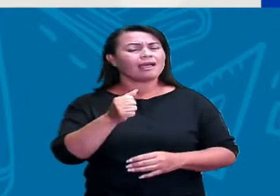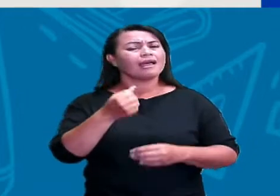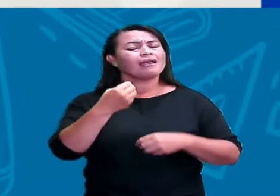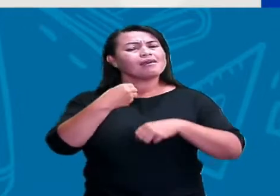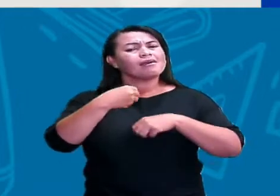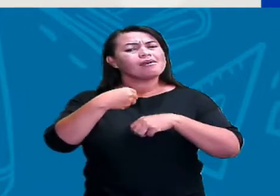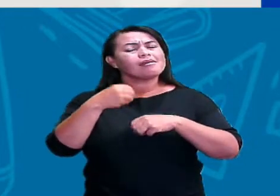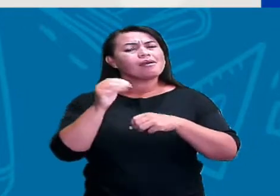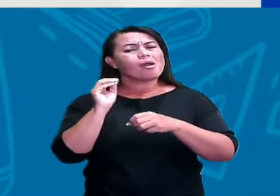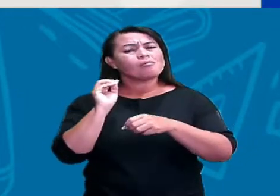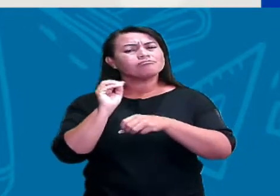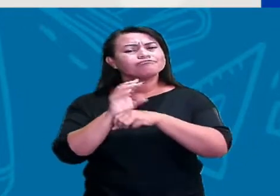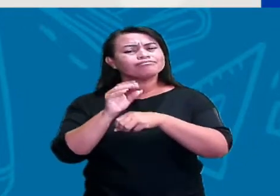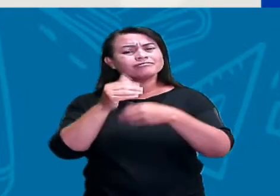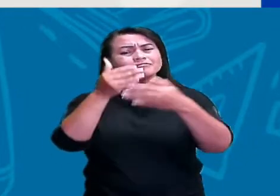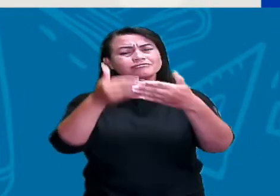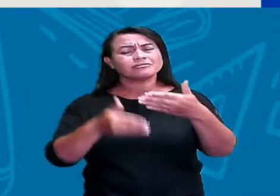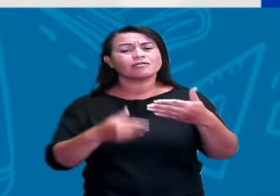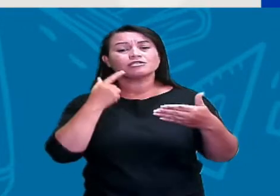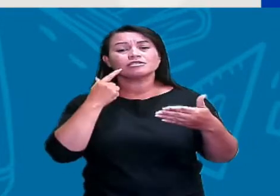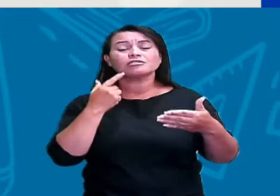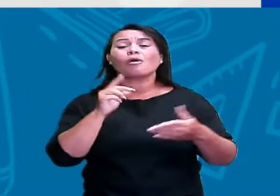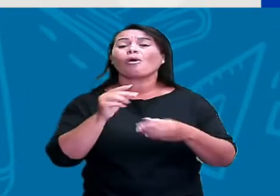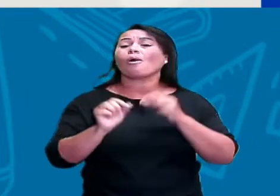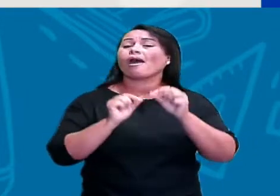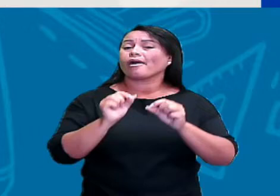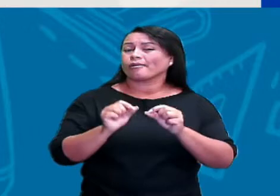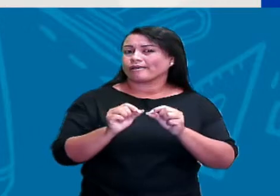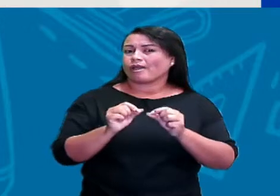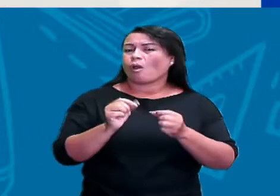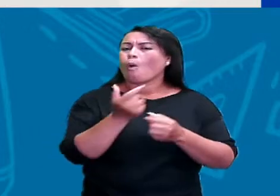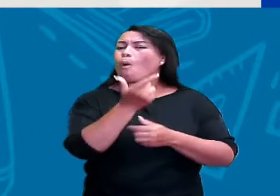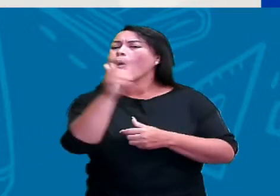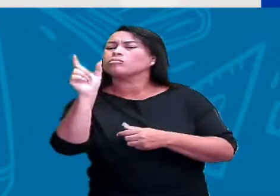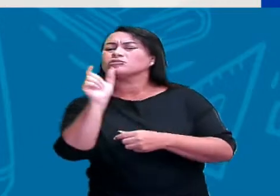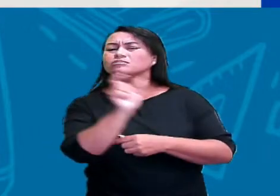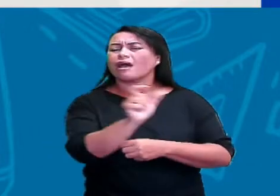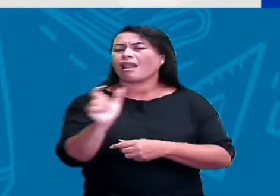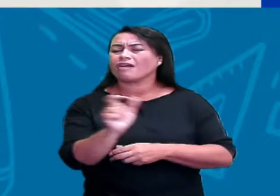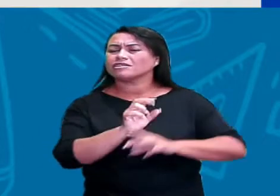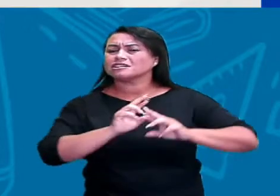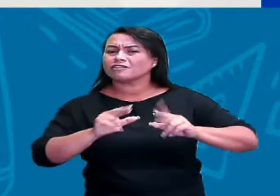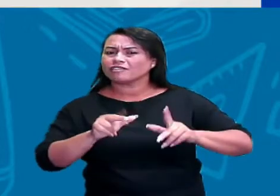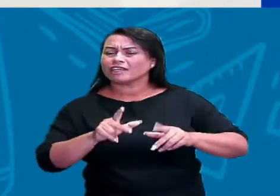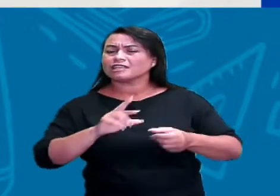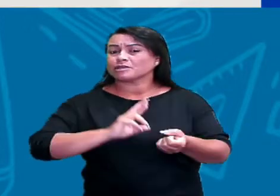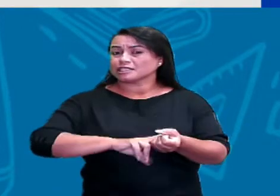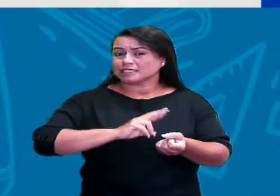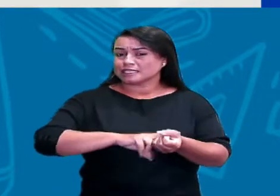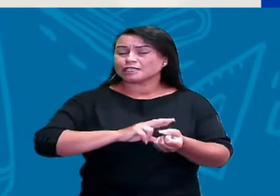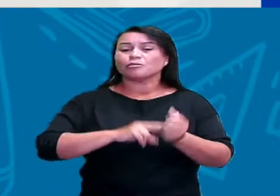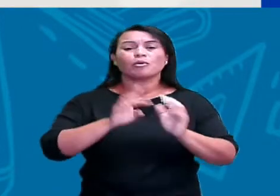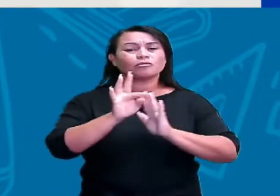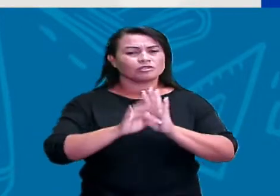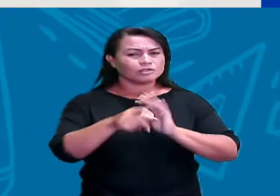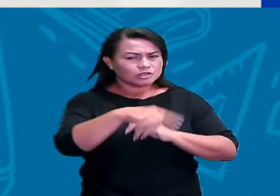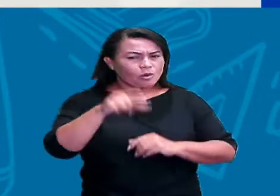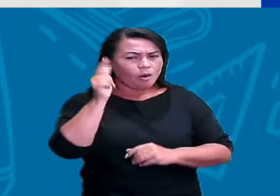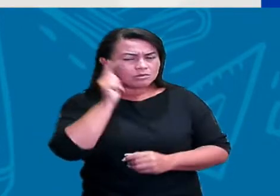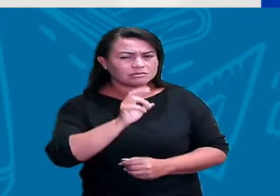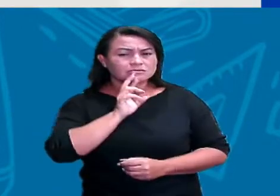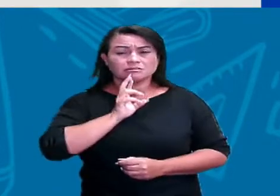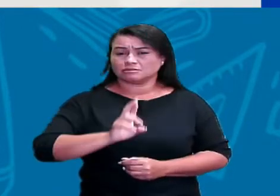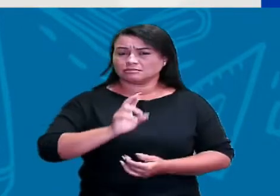outras palavras que rimem diferentes do texto. E aí, vocês conseguiram fazer a atividade?